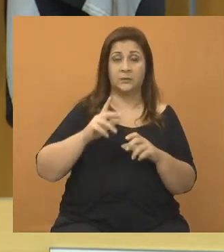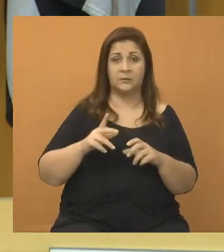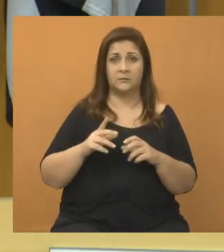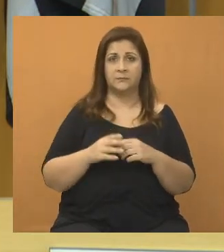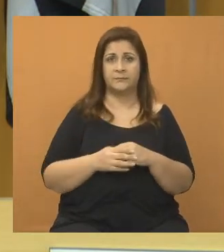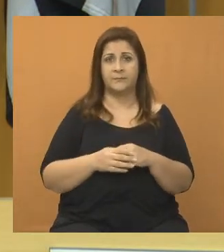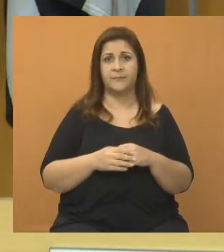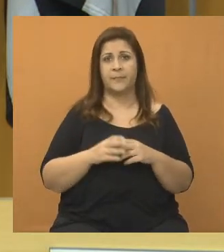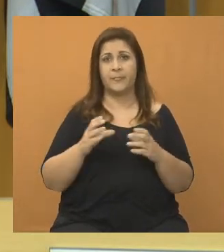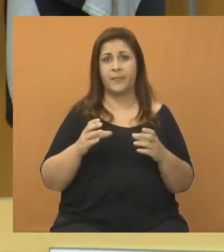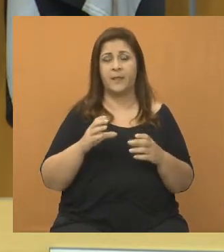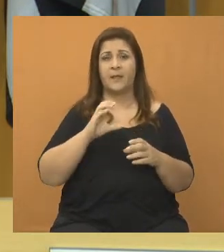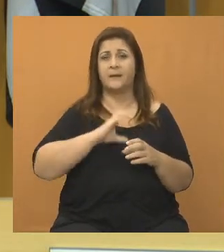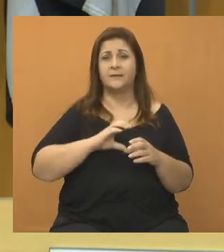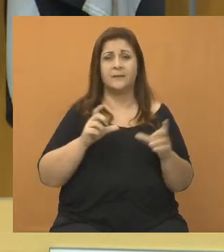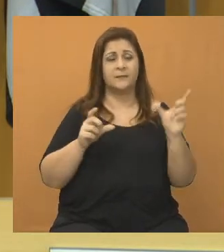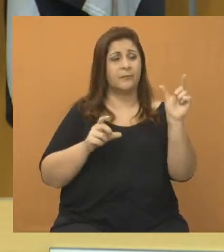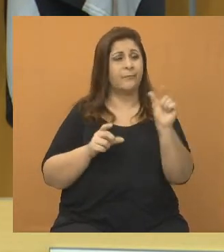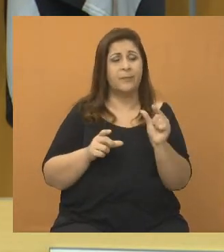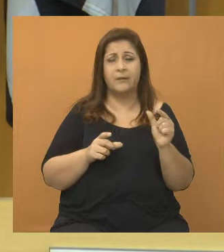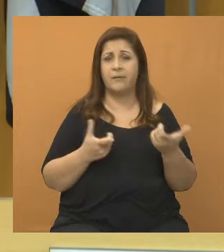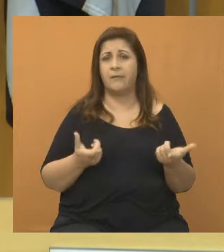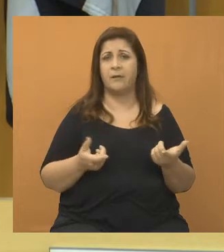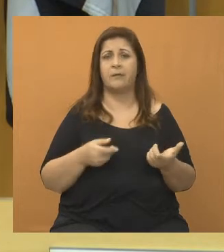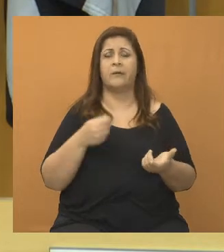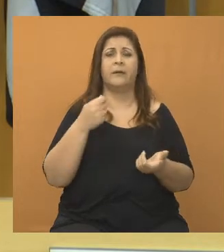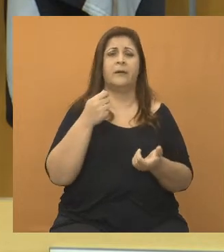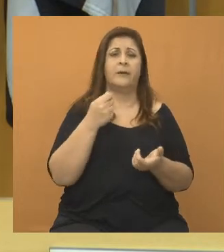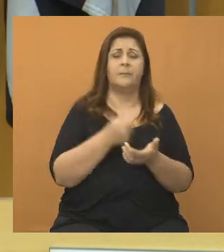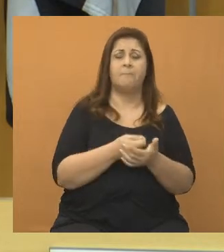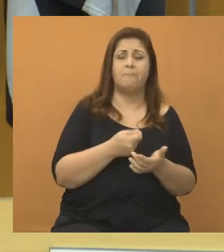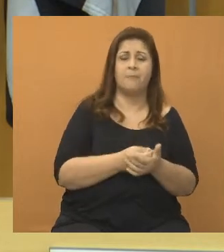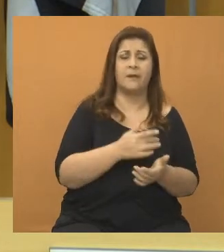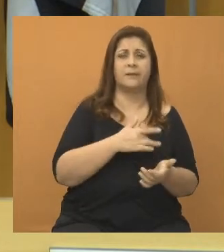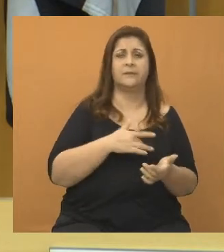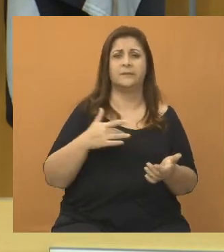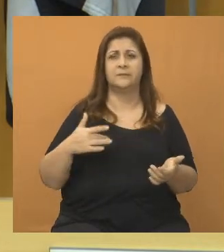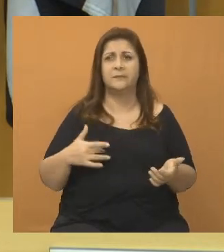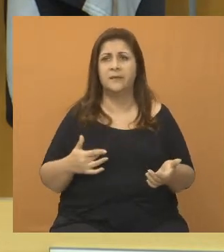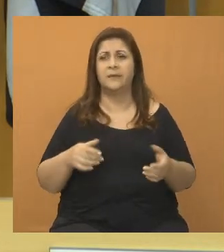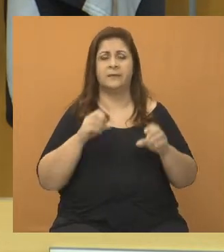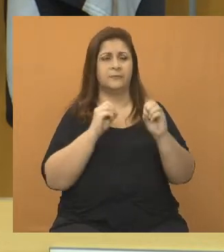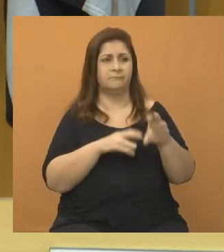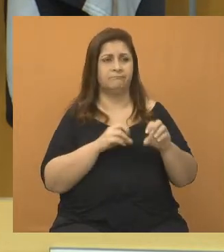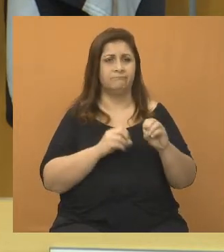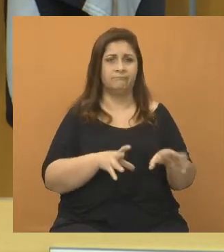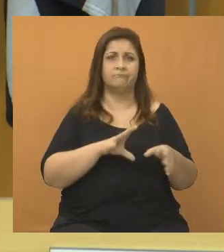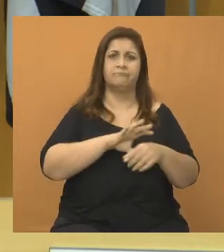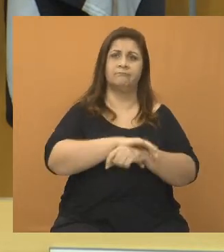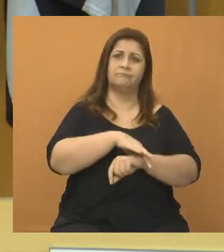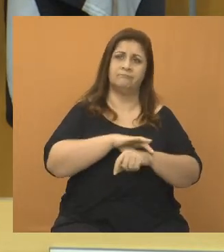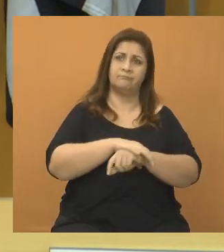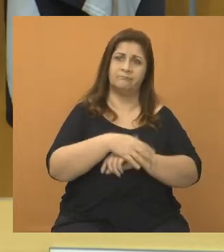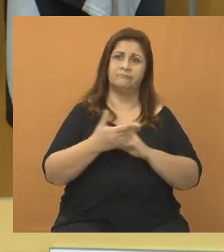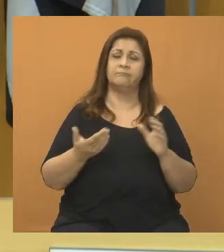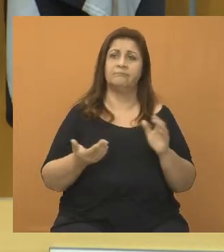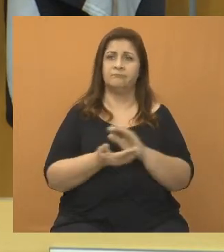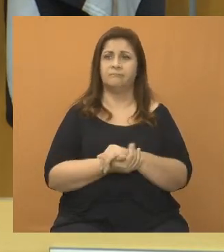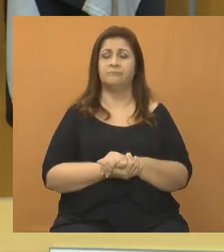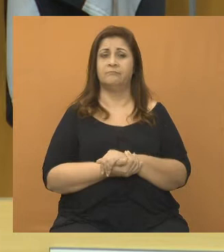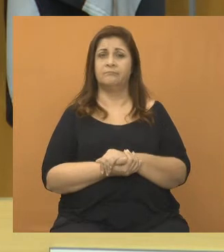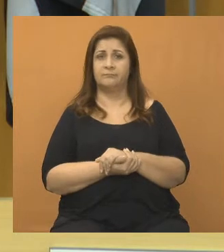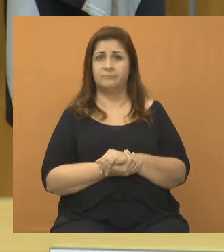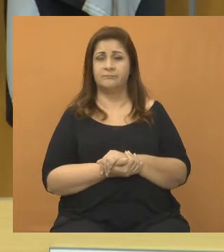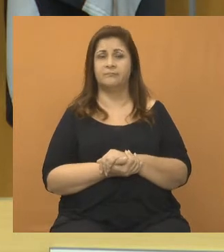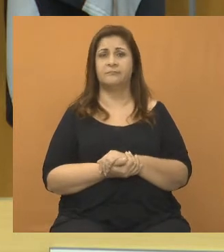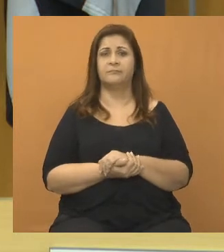que arca com a saúde, com a educação, vai indo para a segurança, né? Só ver o volume nosso aqui de investimento em segurança,